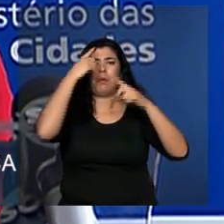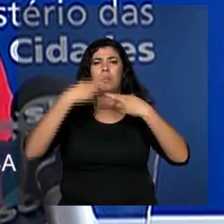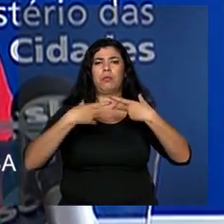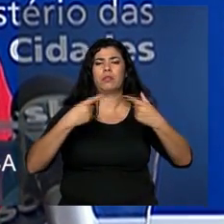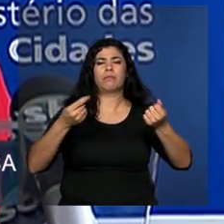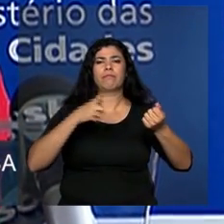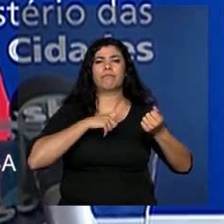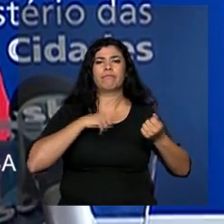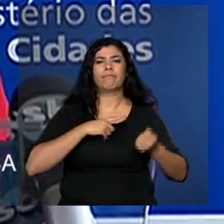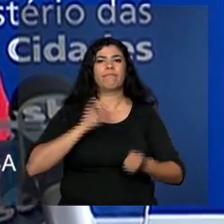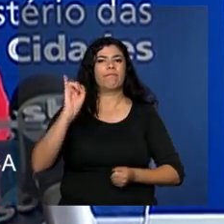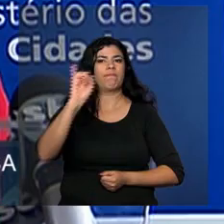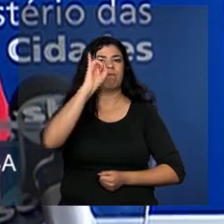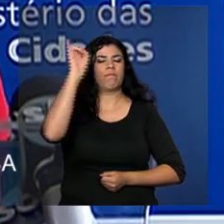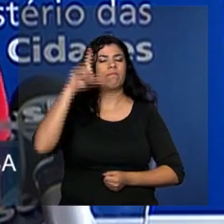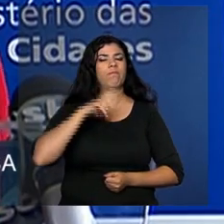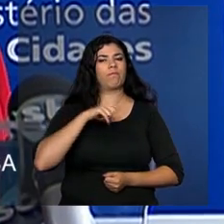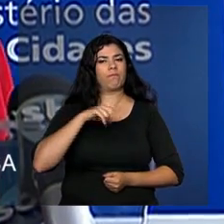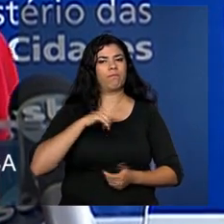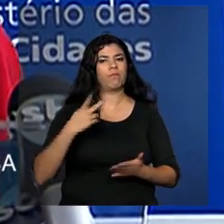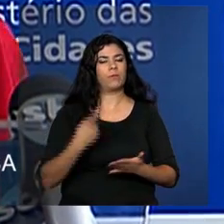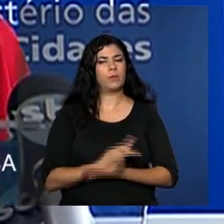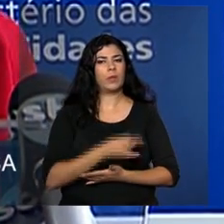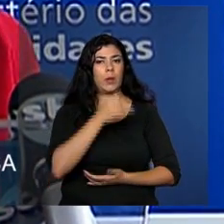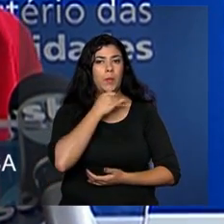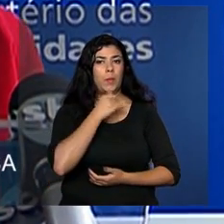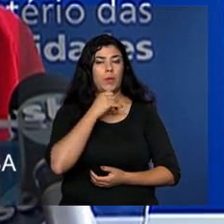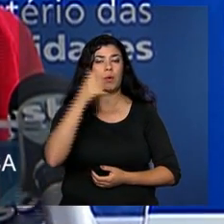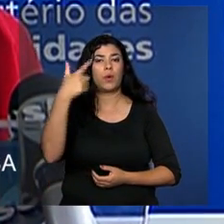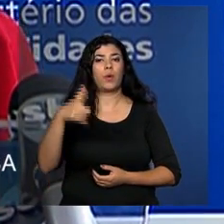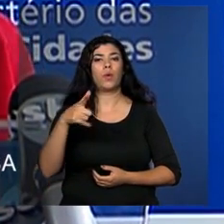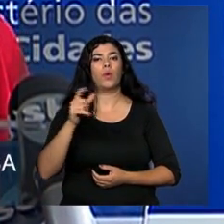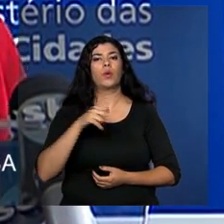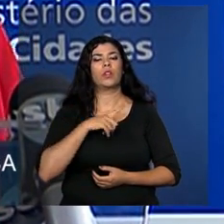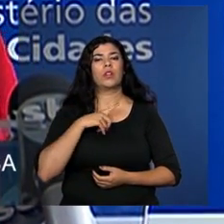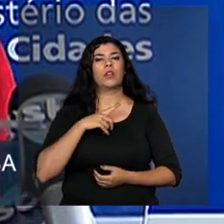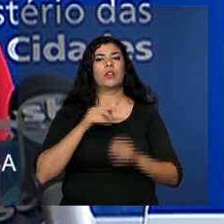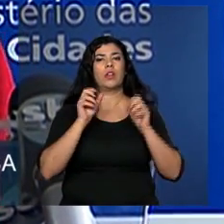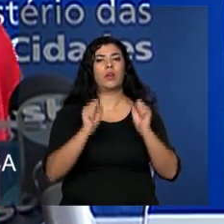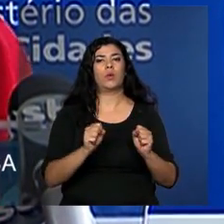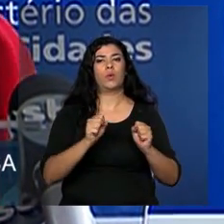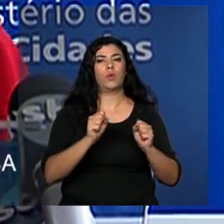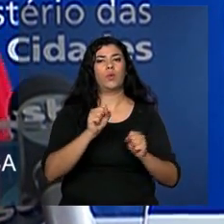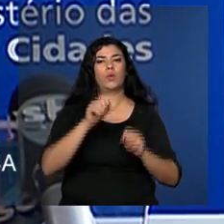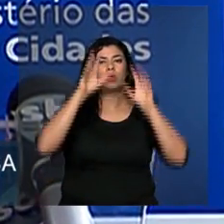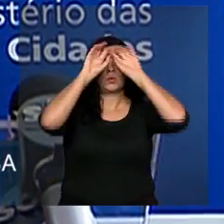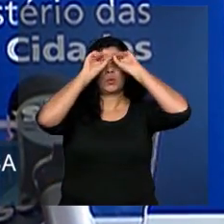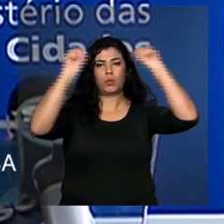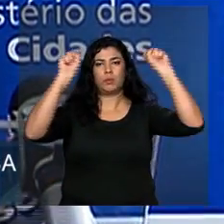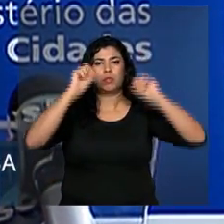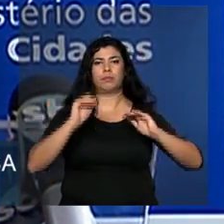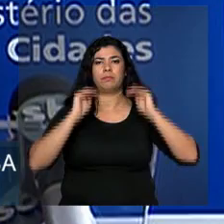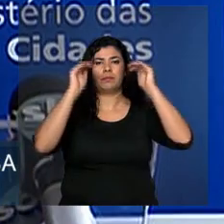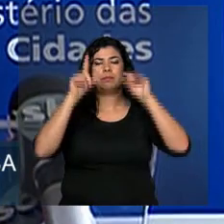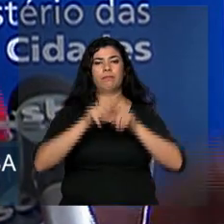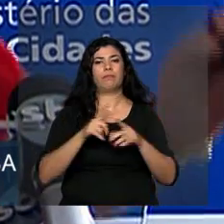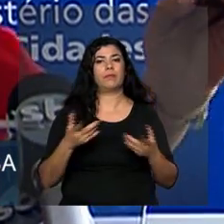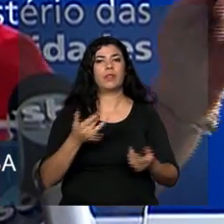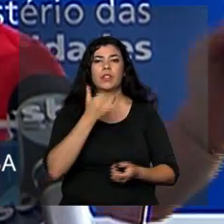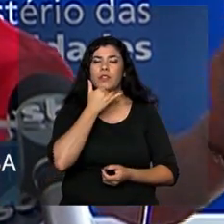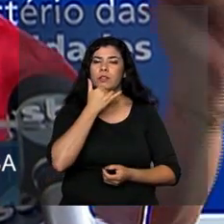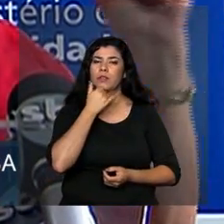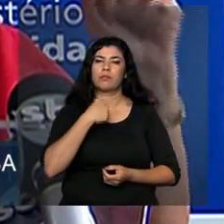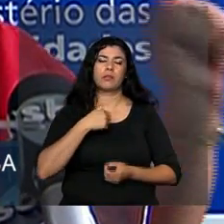uma questão que é tão importante, como é o caso de um outro poder, que é o Supremo Tribunal Federal. Minha querida, eu não